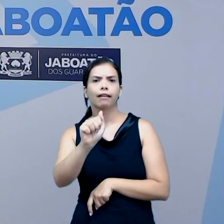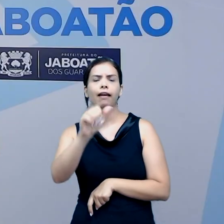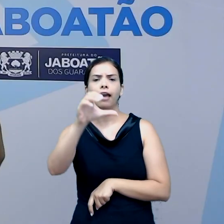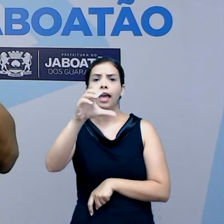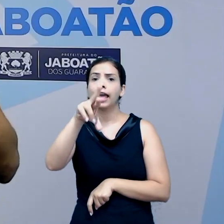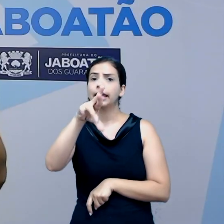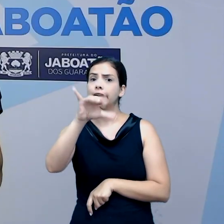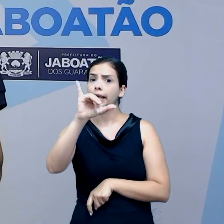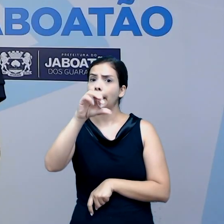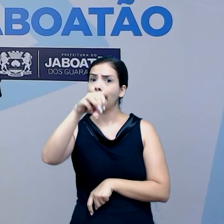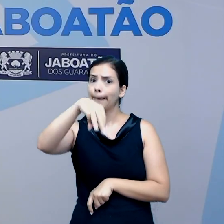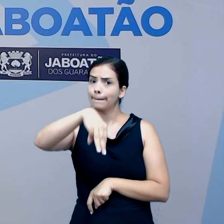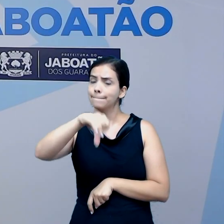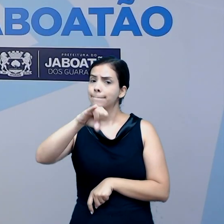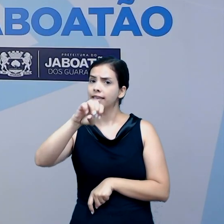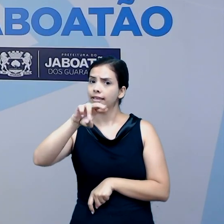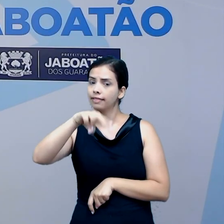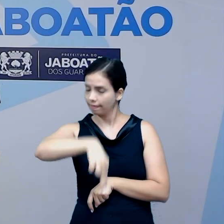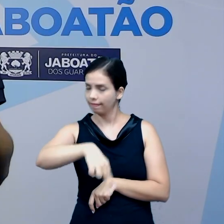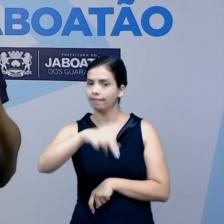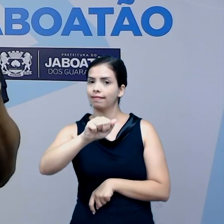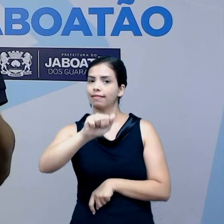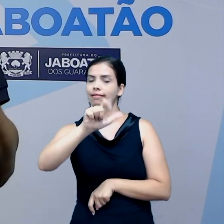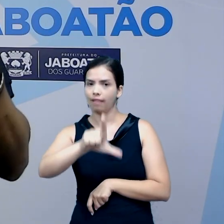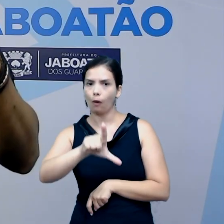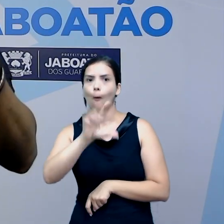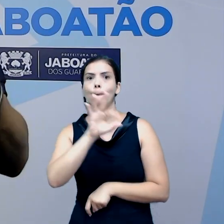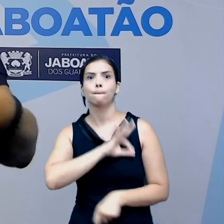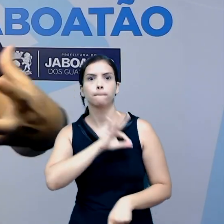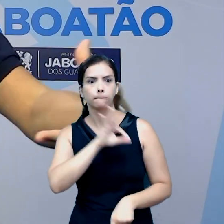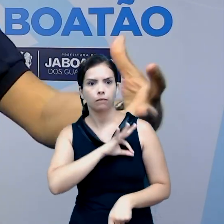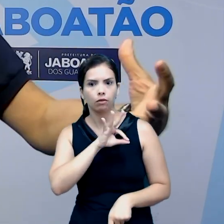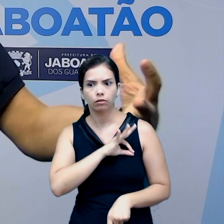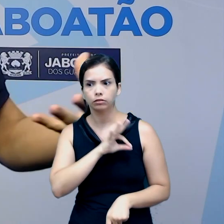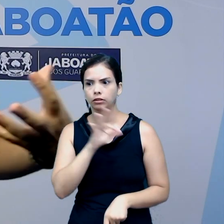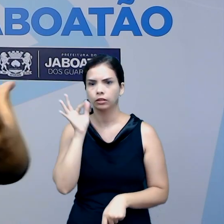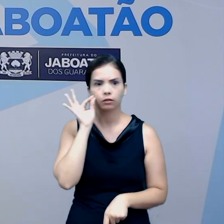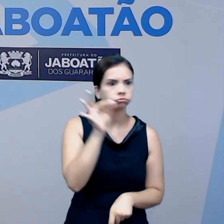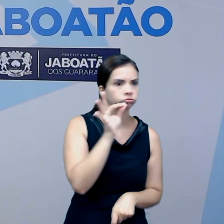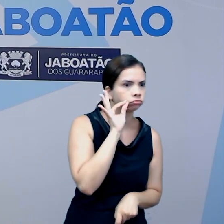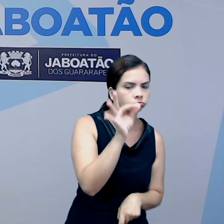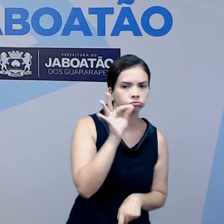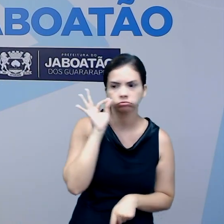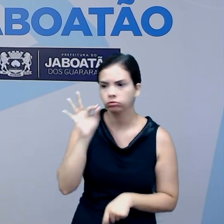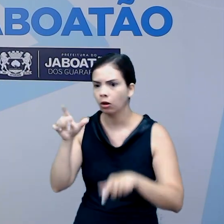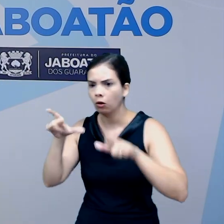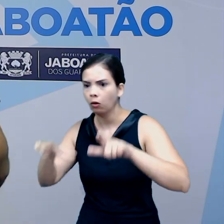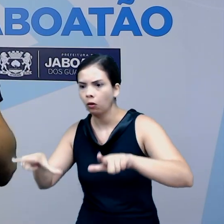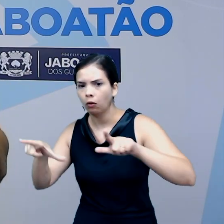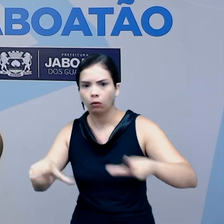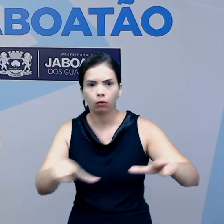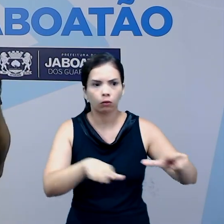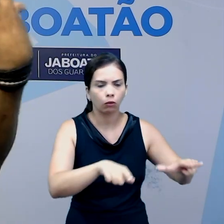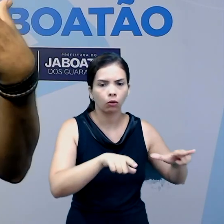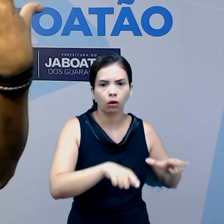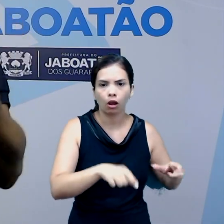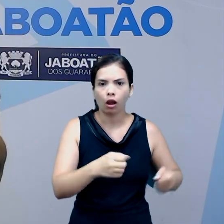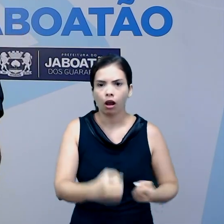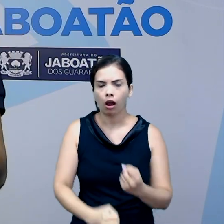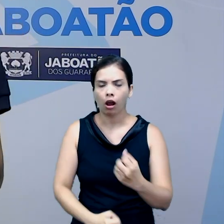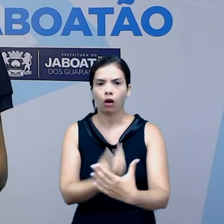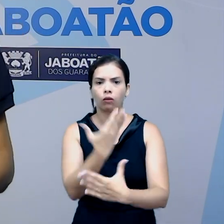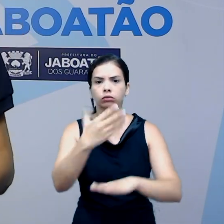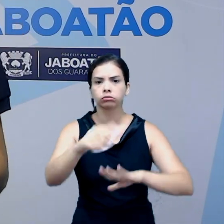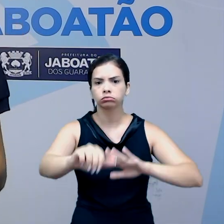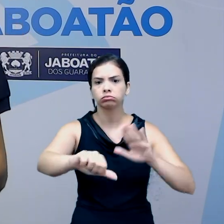que vai para cena do crime que vai colher provas na cena do crime ela é uma pessoa querida com o universo